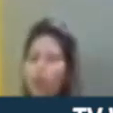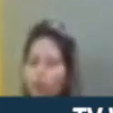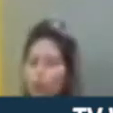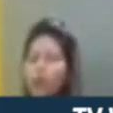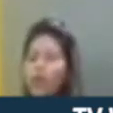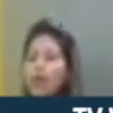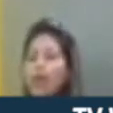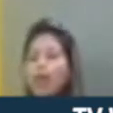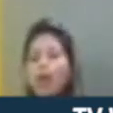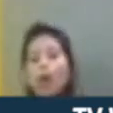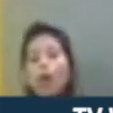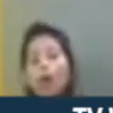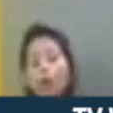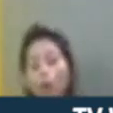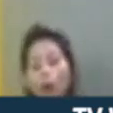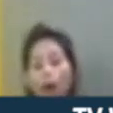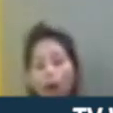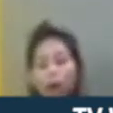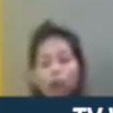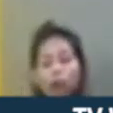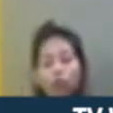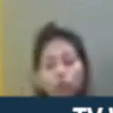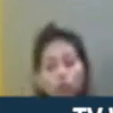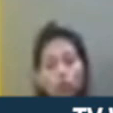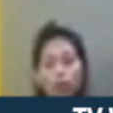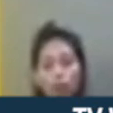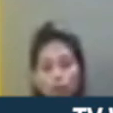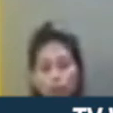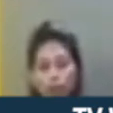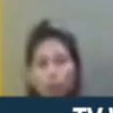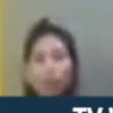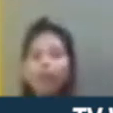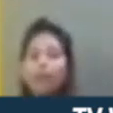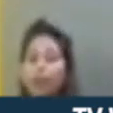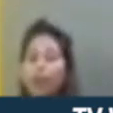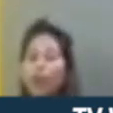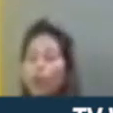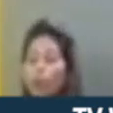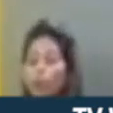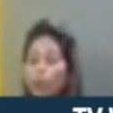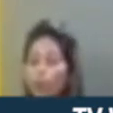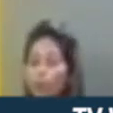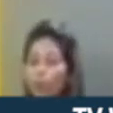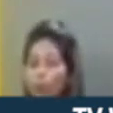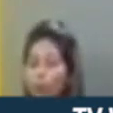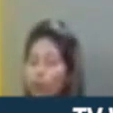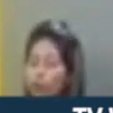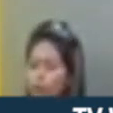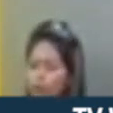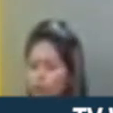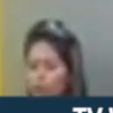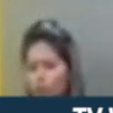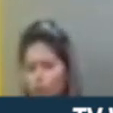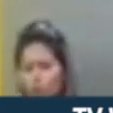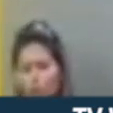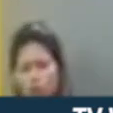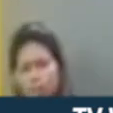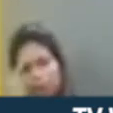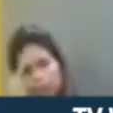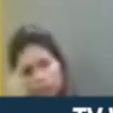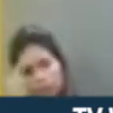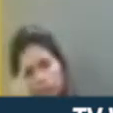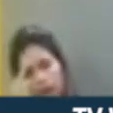esse projeto da maior importância para o sistema de saúde brasileiro, a fim de que a gente possa